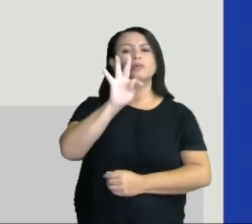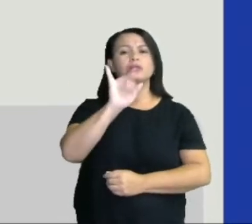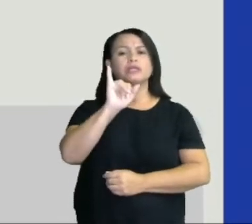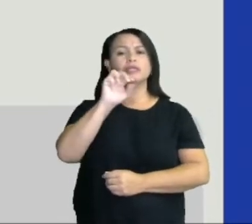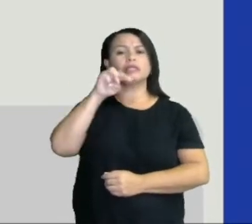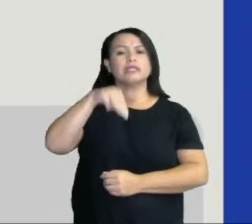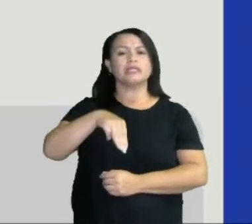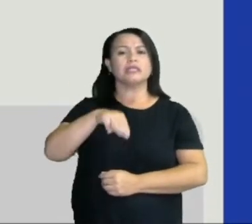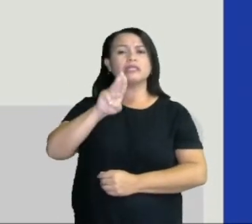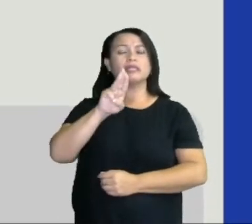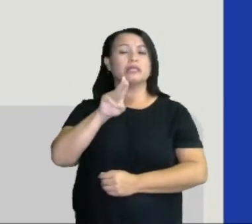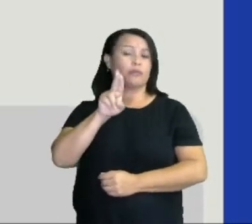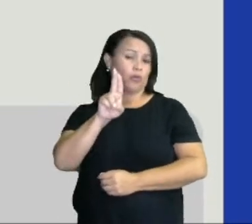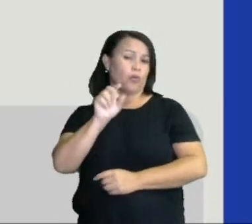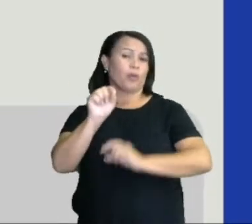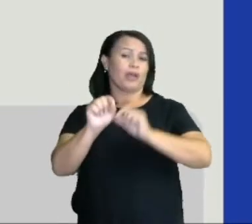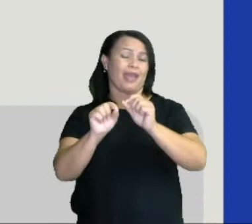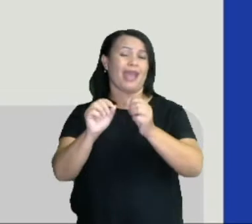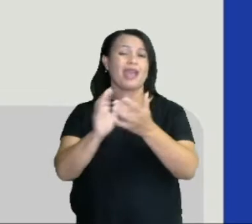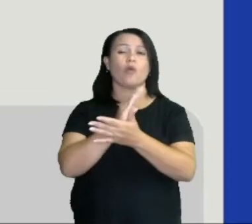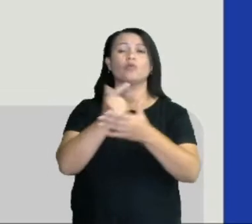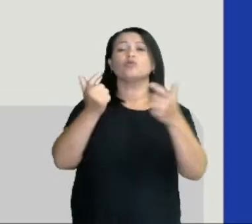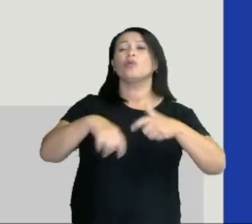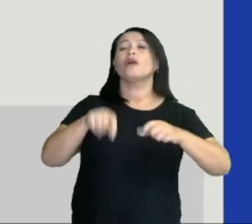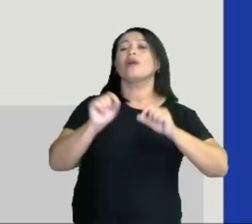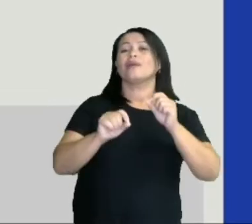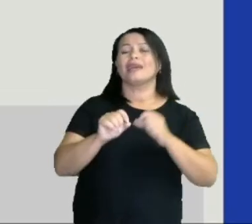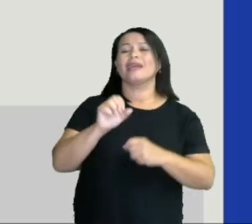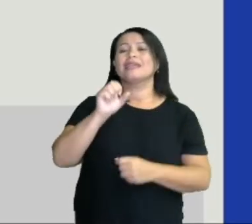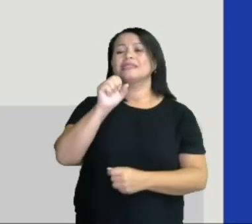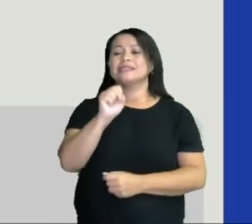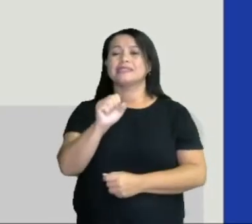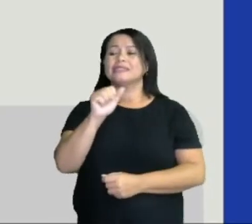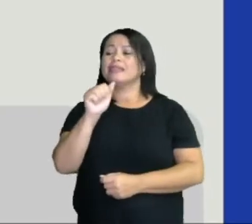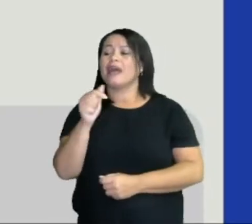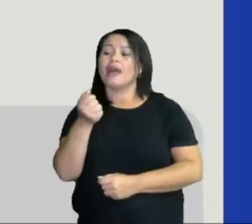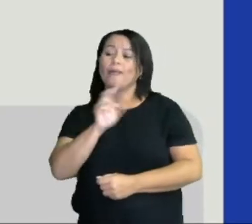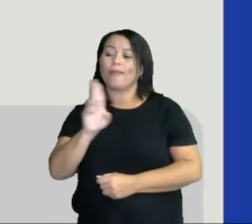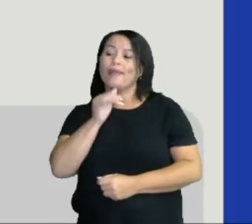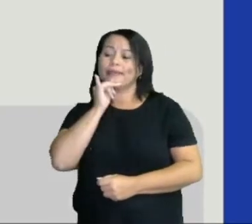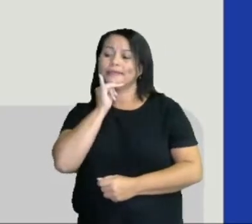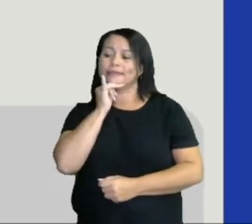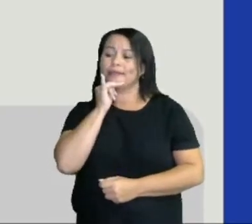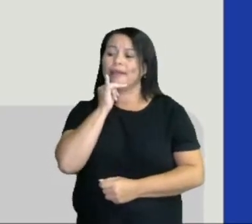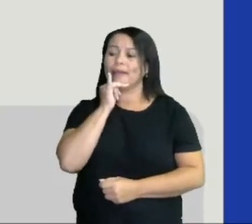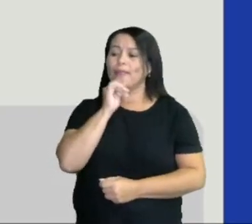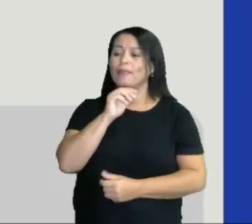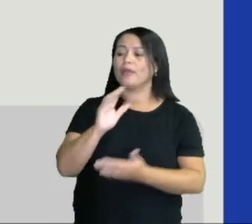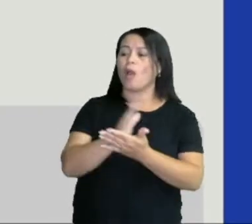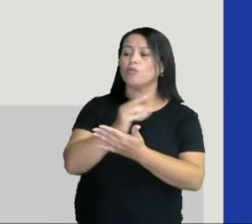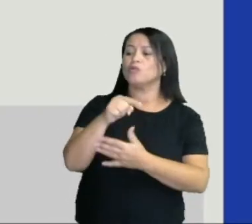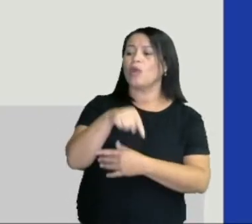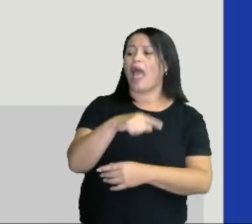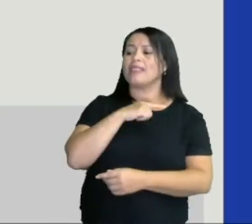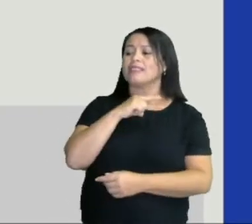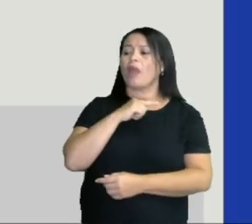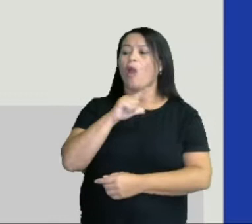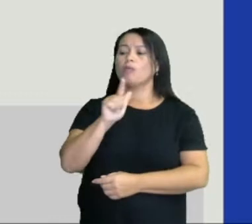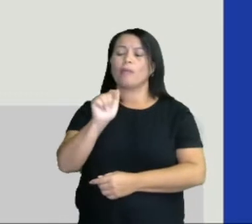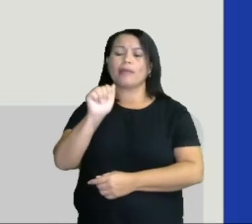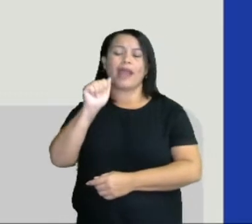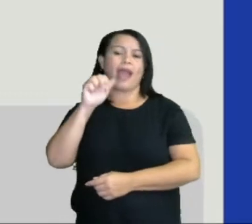de gambá ou de saruê. Mas o seu nome científico, e que é conhecido nos artigos científicos como um todo,